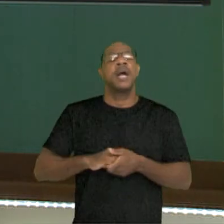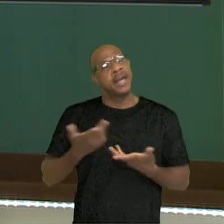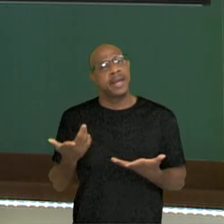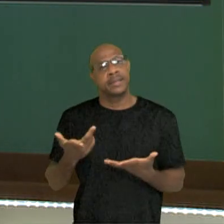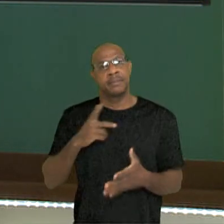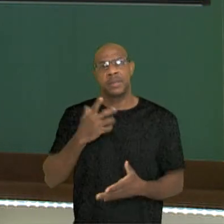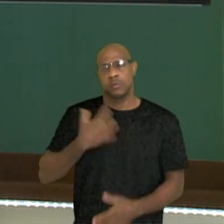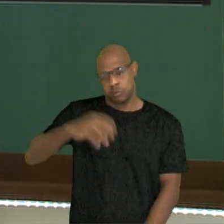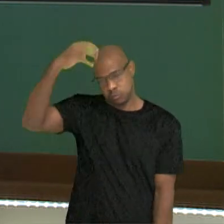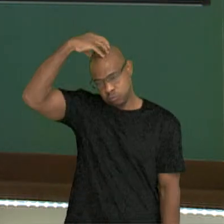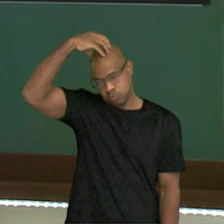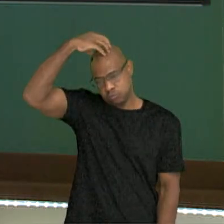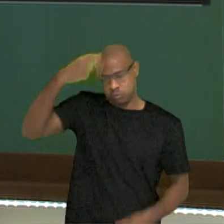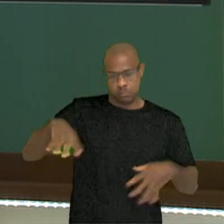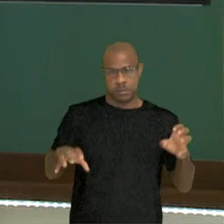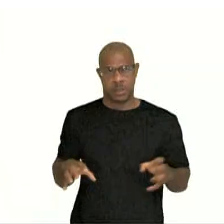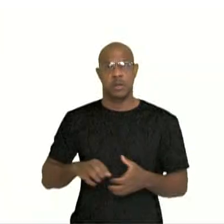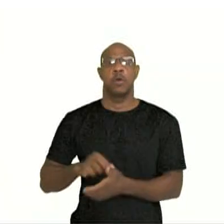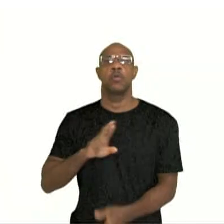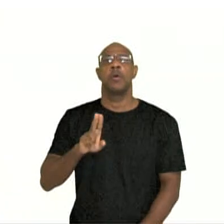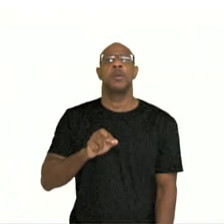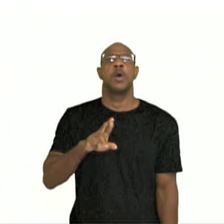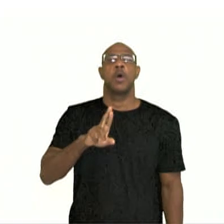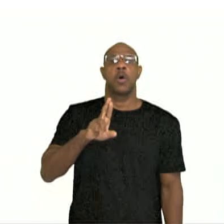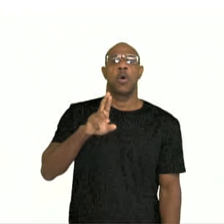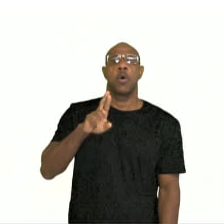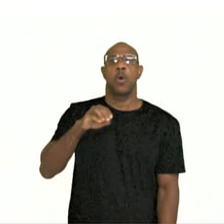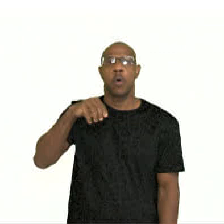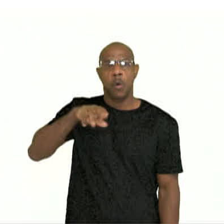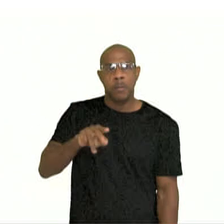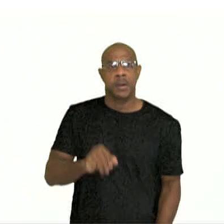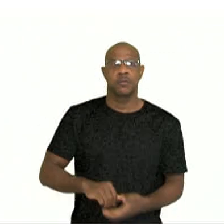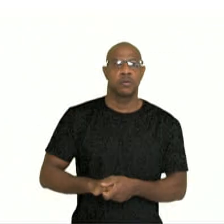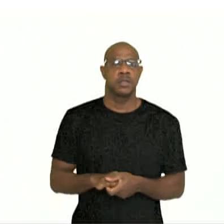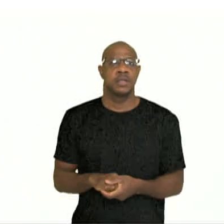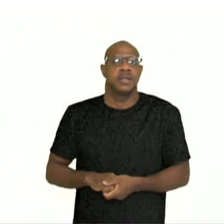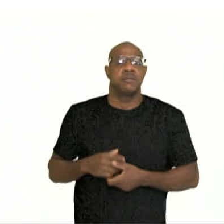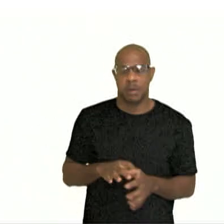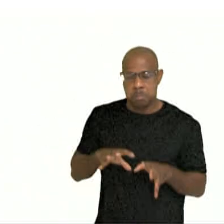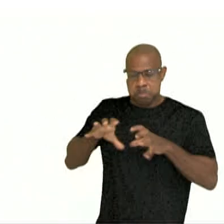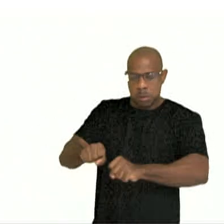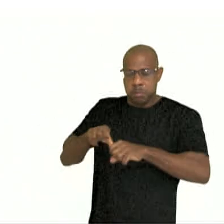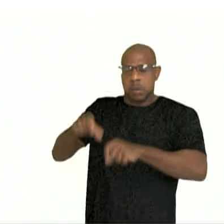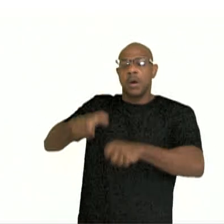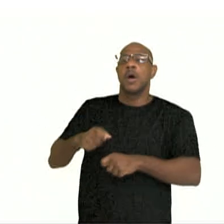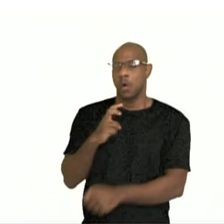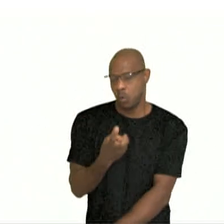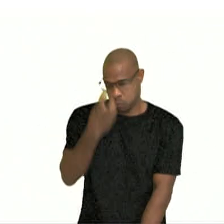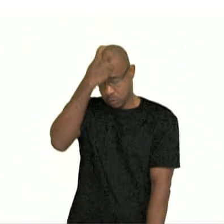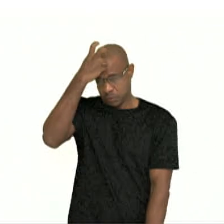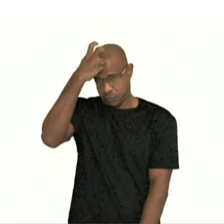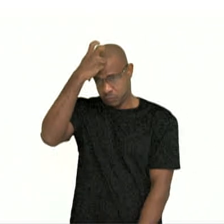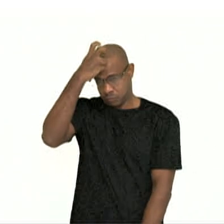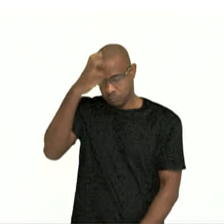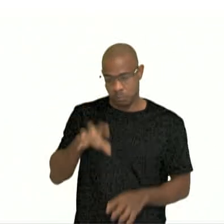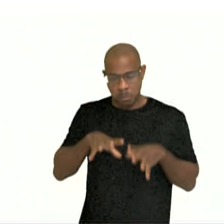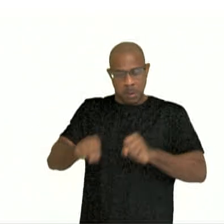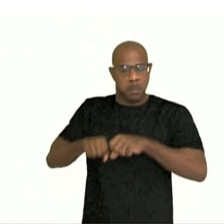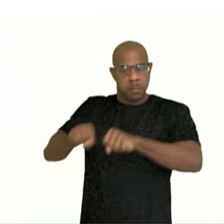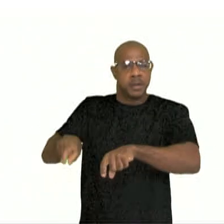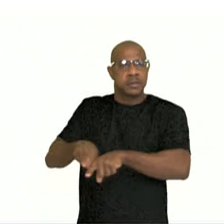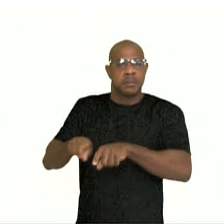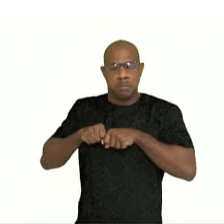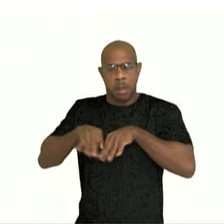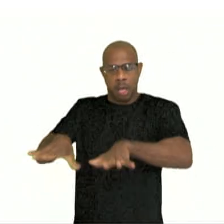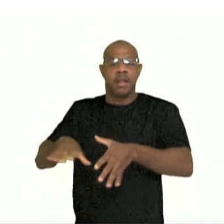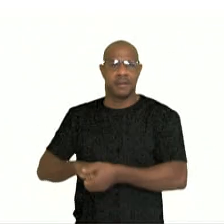grande nome romano. Então, eles vão ocupar o Egito e o norte da África. Por volta do século I, Roma vai